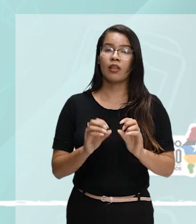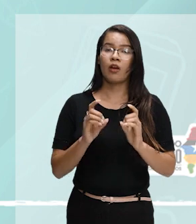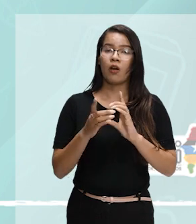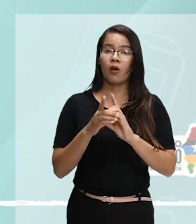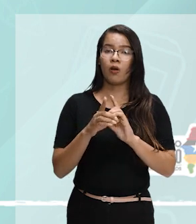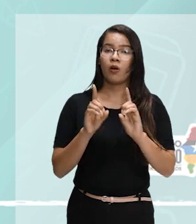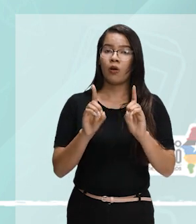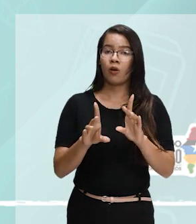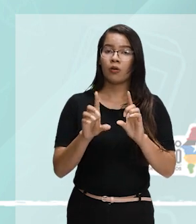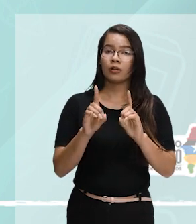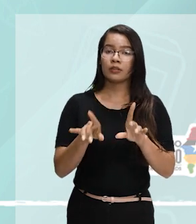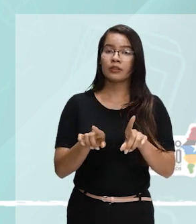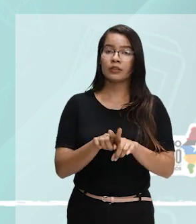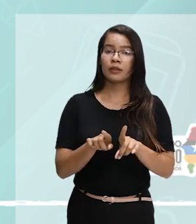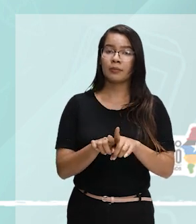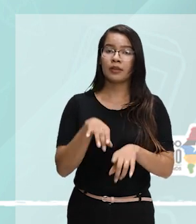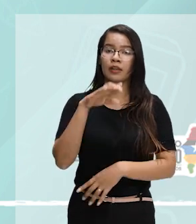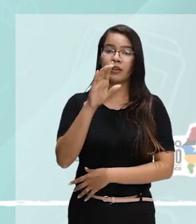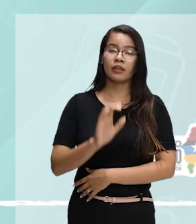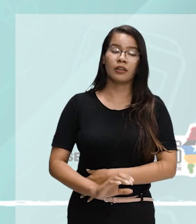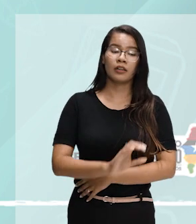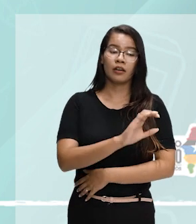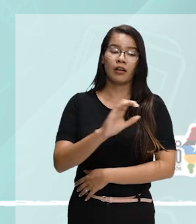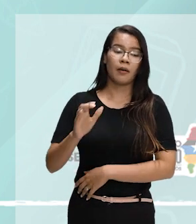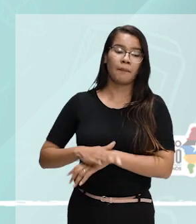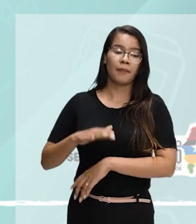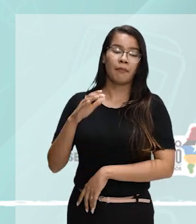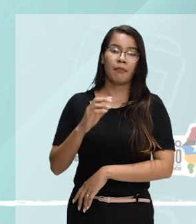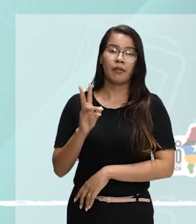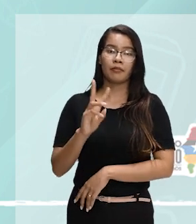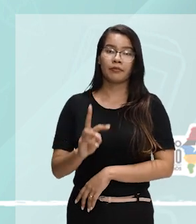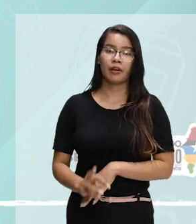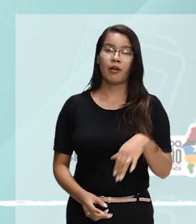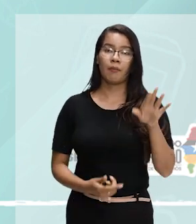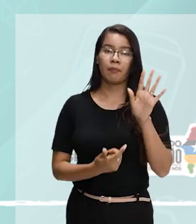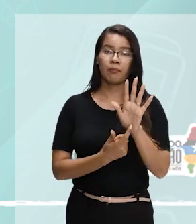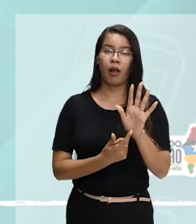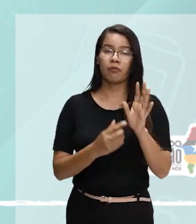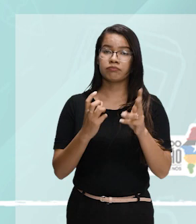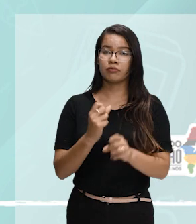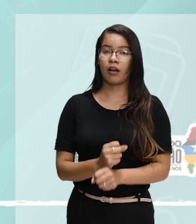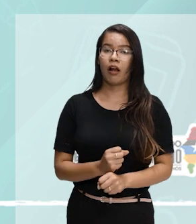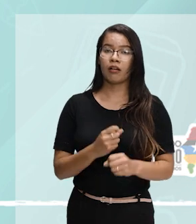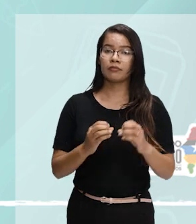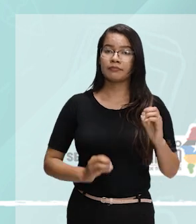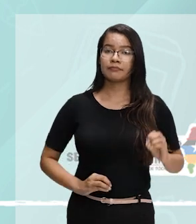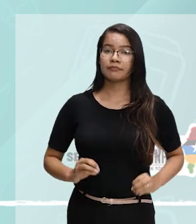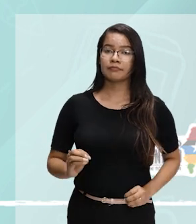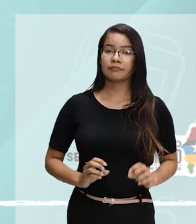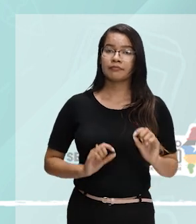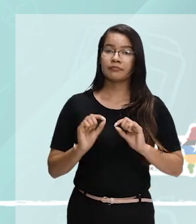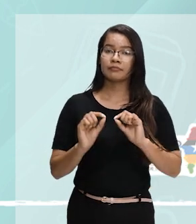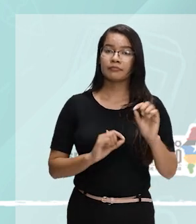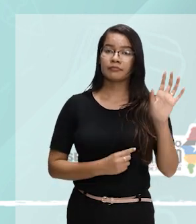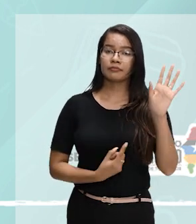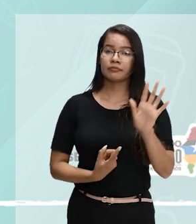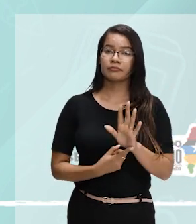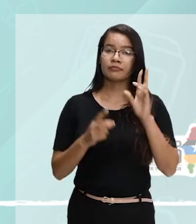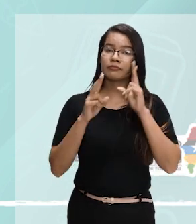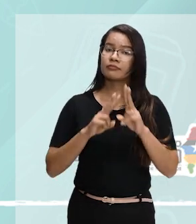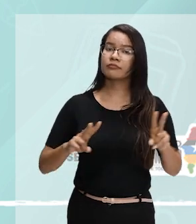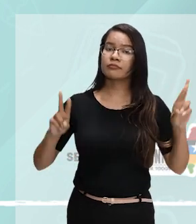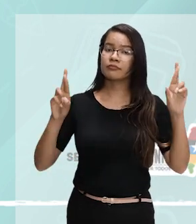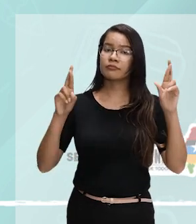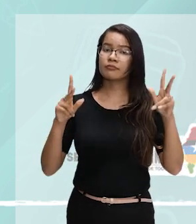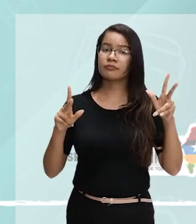Aí, mais uma vez, eu trago um resumo da obra. Essa obra de Manuel Antônio de Almeida retrata uma visão diferente